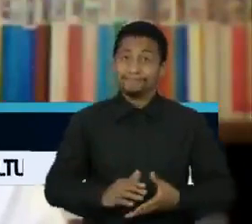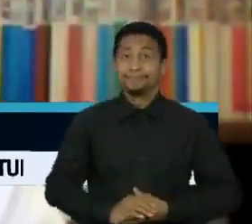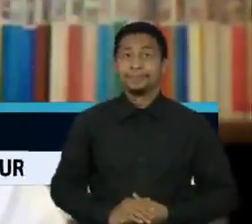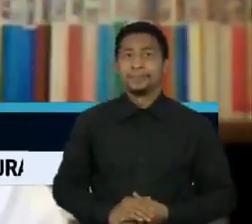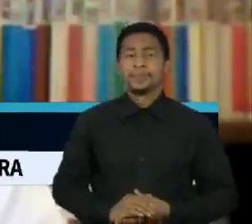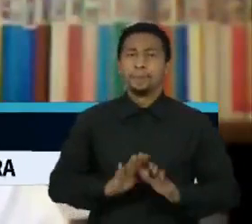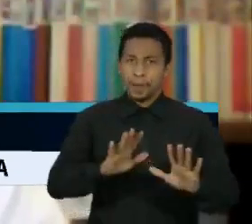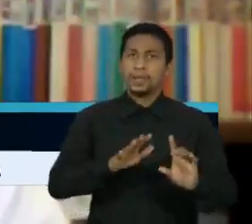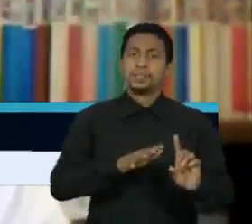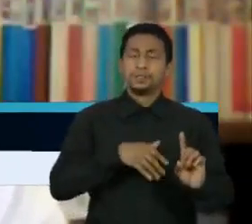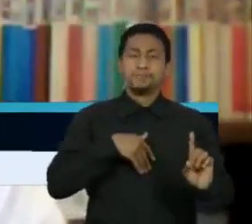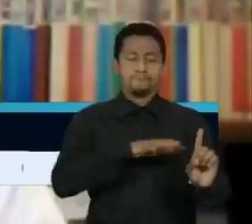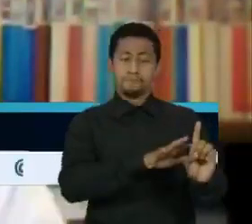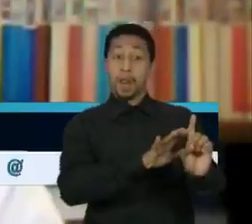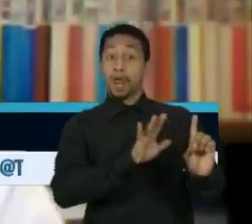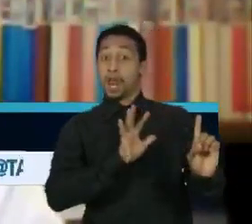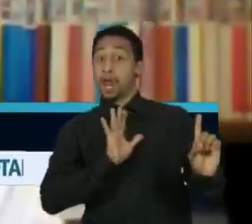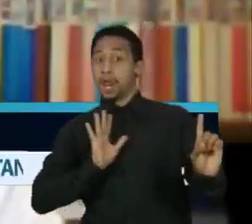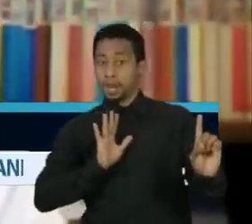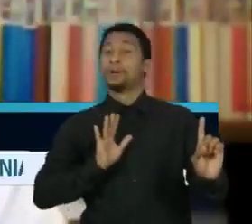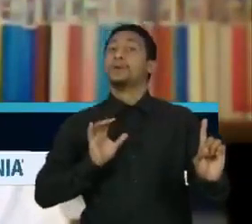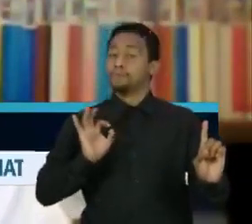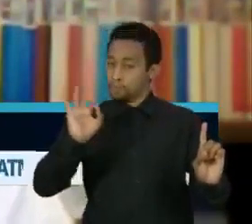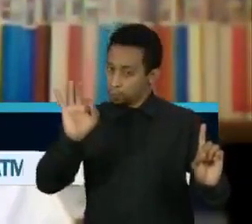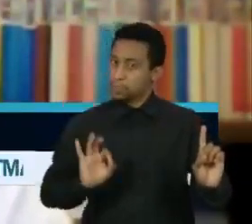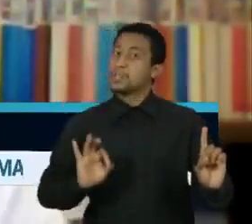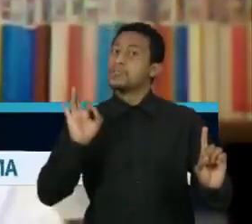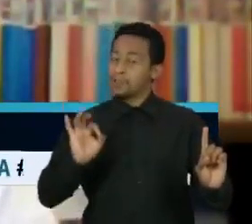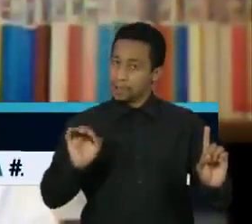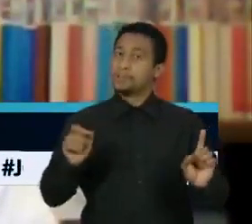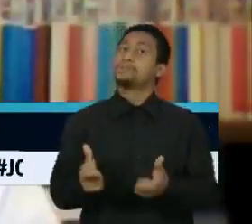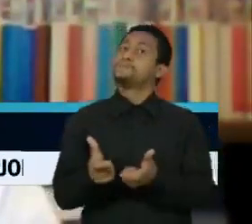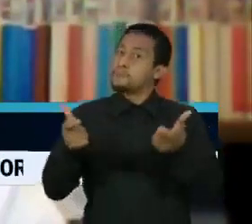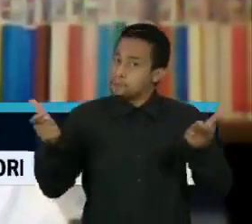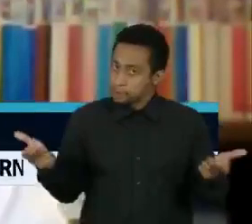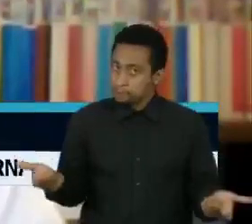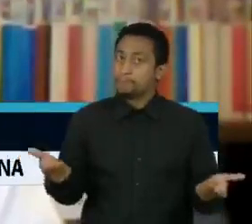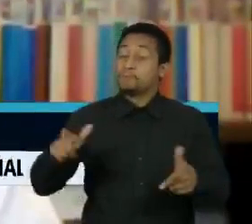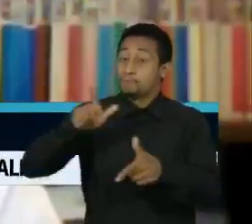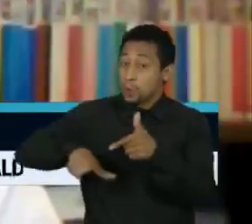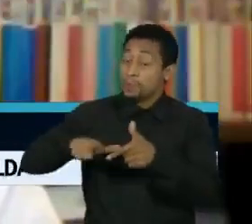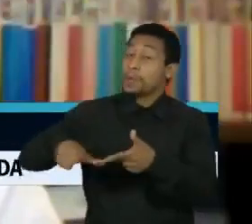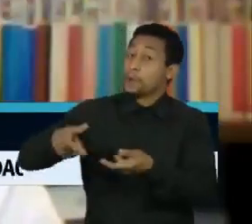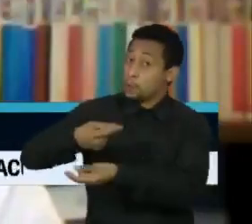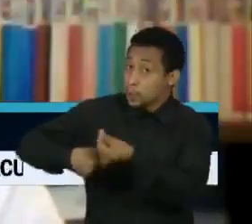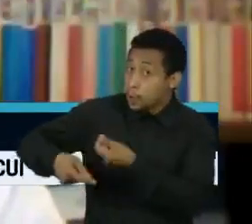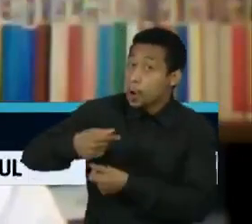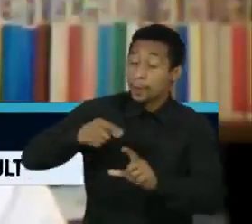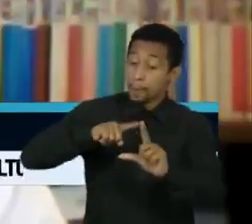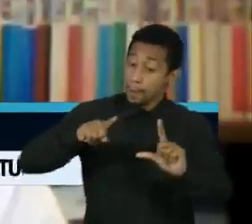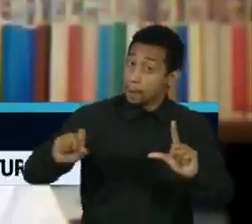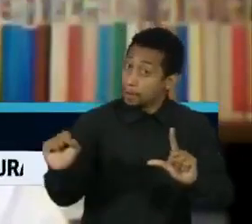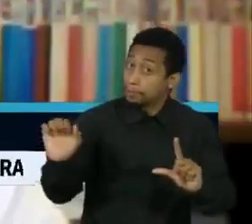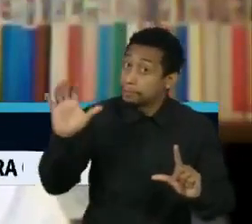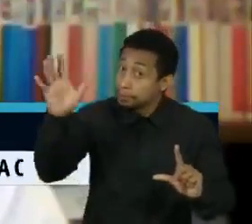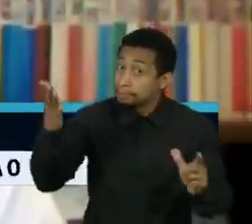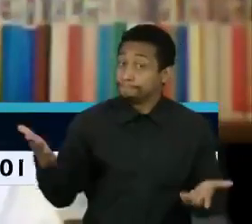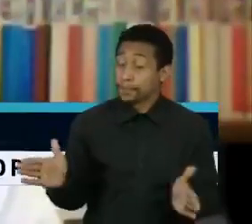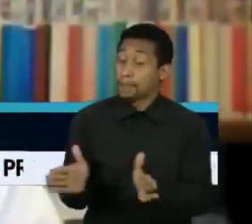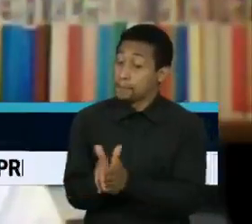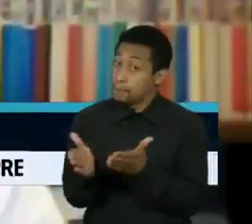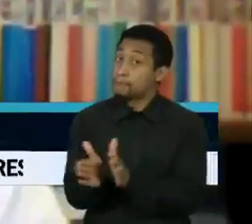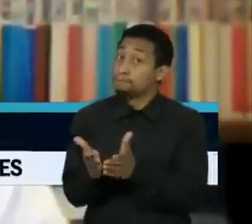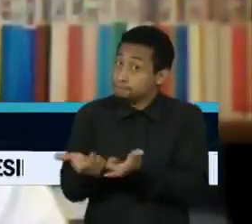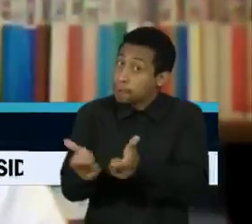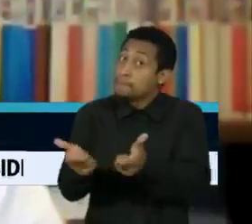de rejeição dele é muito elevada, né? Temos as questões da crise econômica, da inflação, o empobrecimento